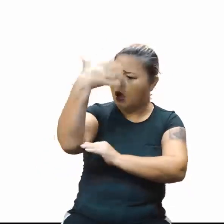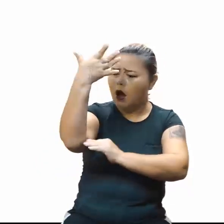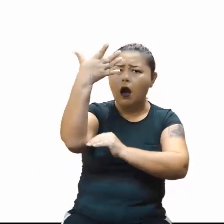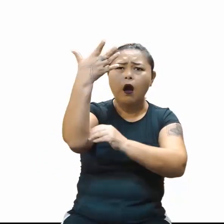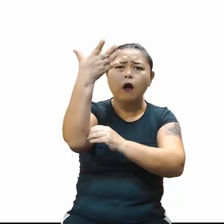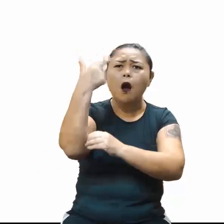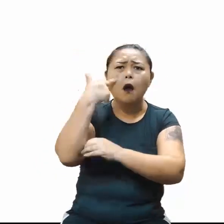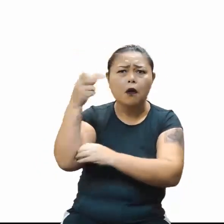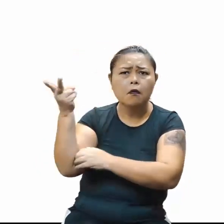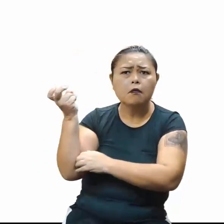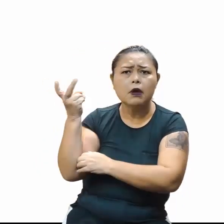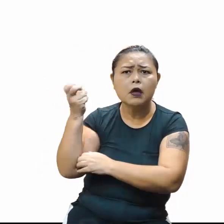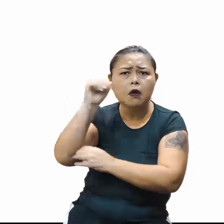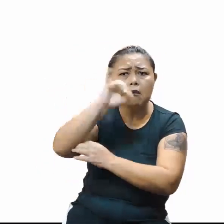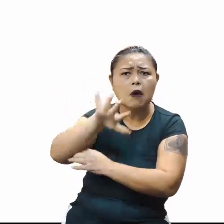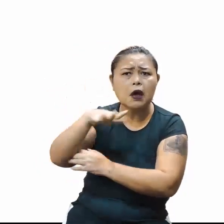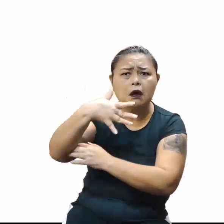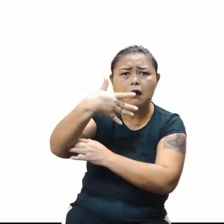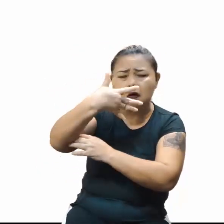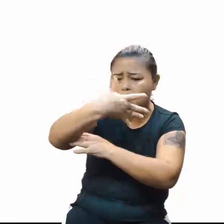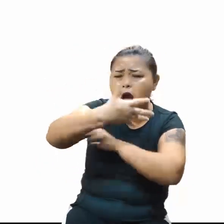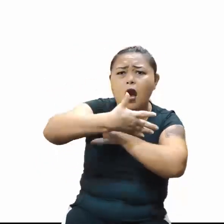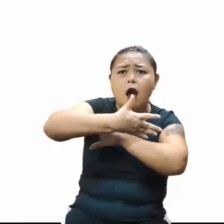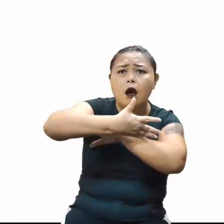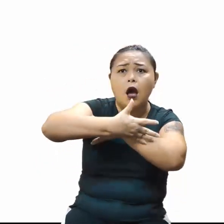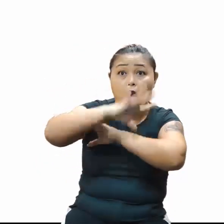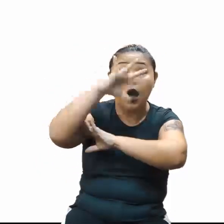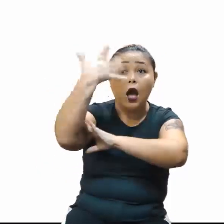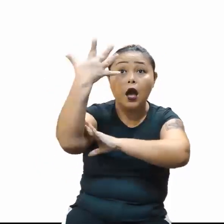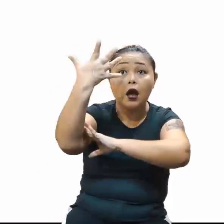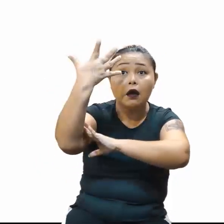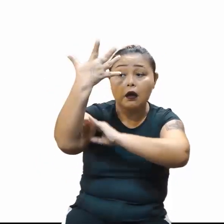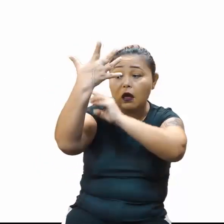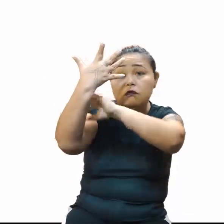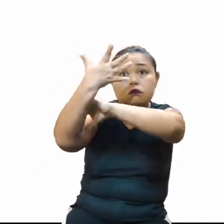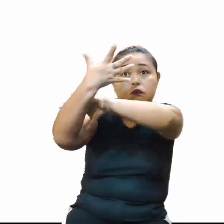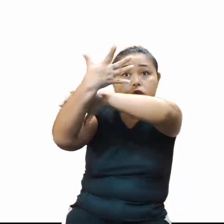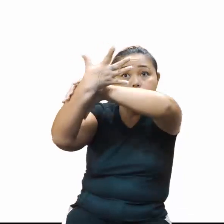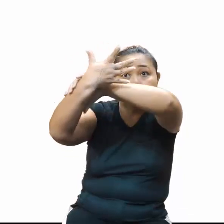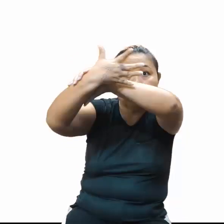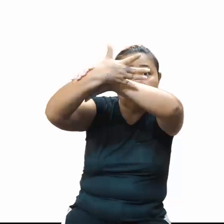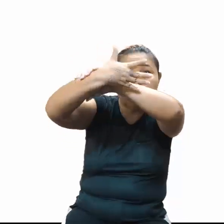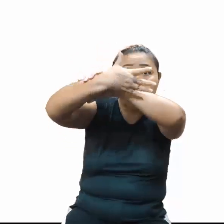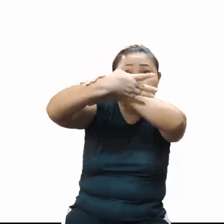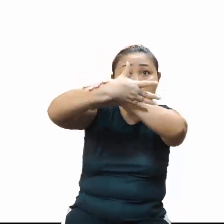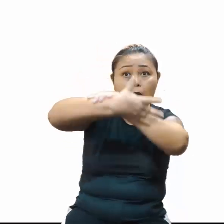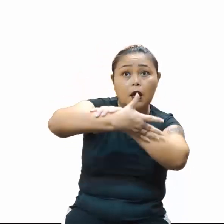árvore. Percebam vocês aí nessa imagem, aqui do slide, olha aí.